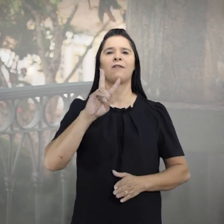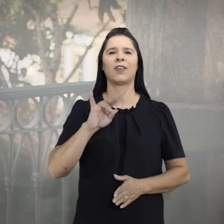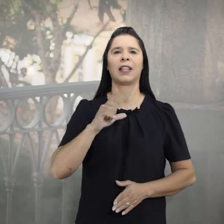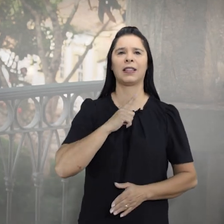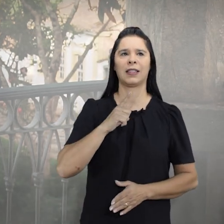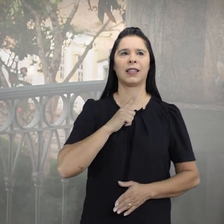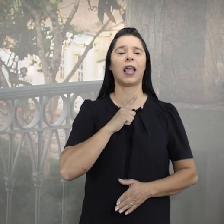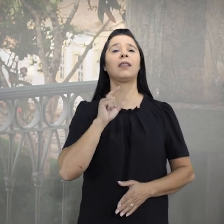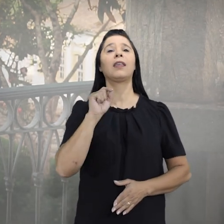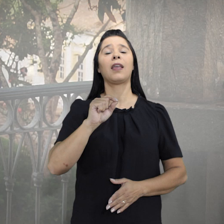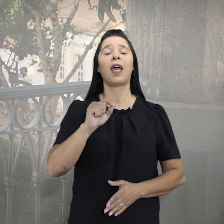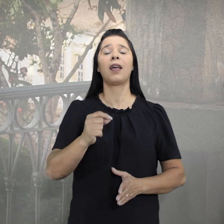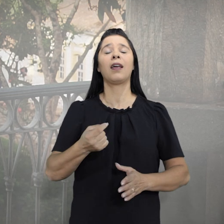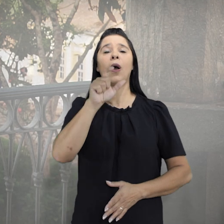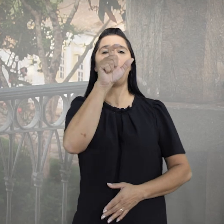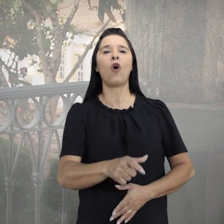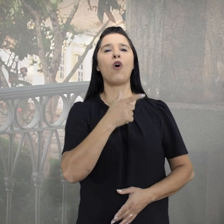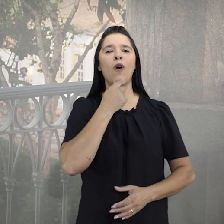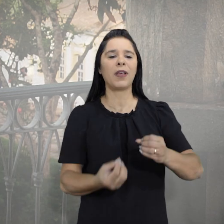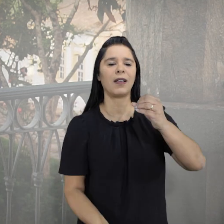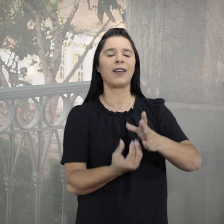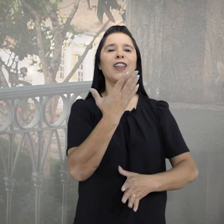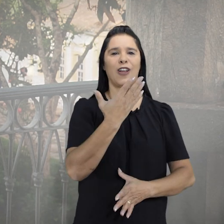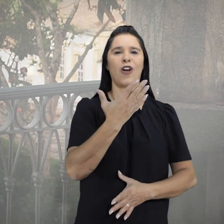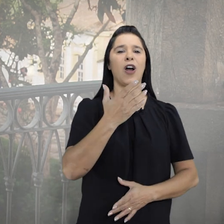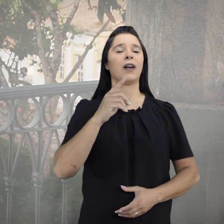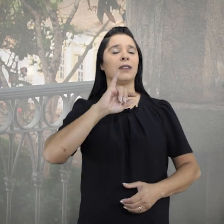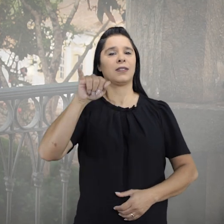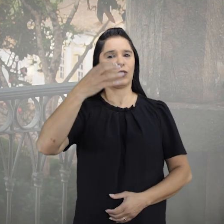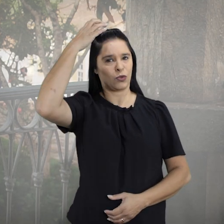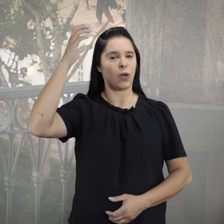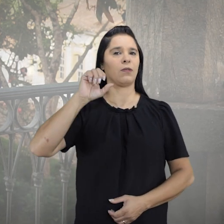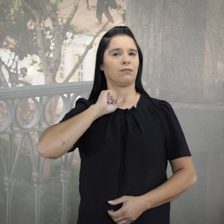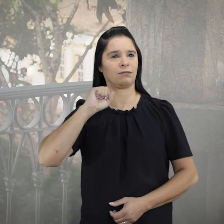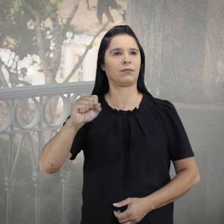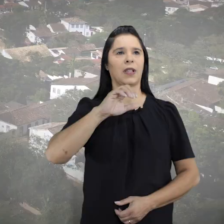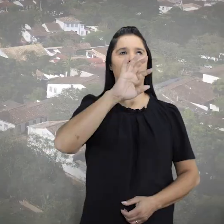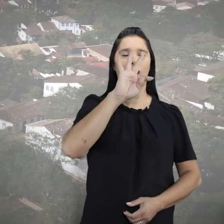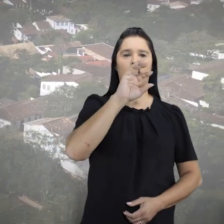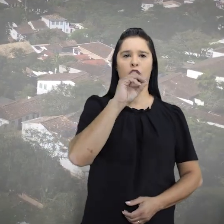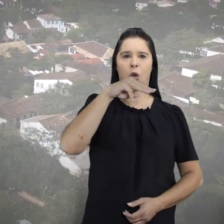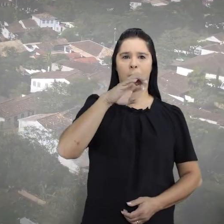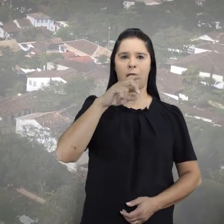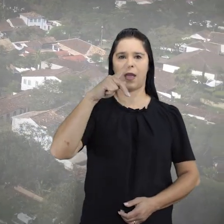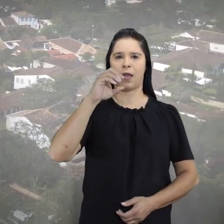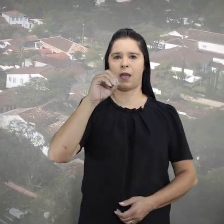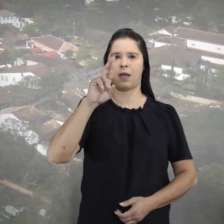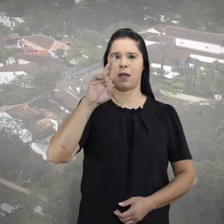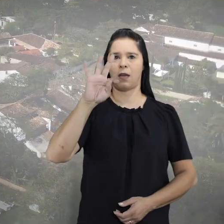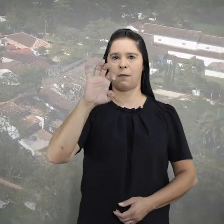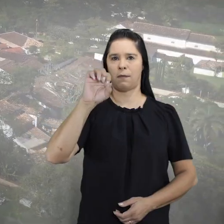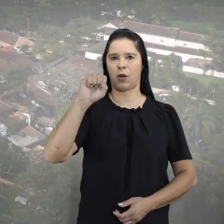chegar aqui, que é considerado o fundador de São João del Rei e Tiradentes, Tomé Portes del Rey. Vendo que